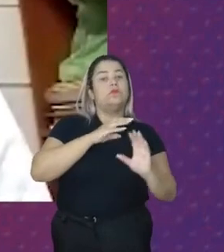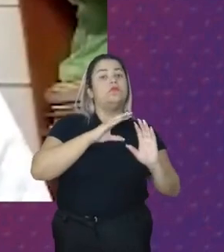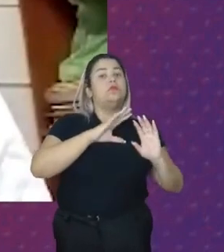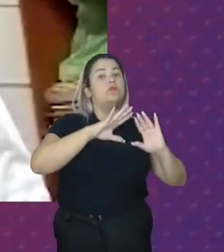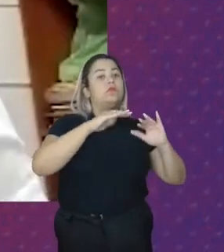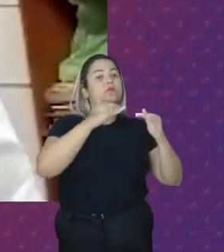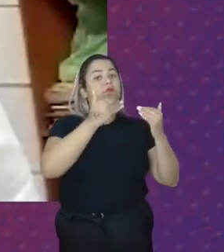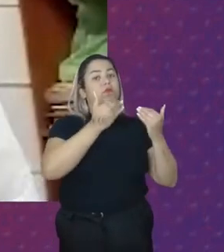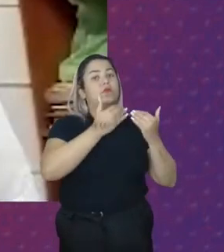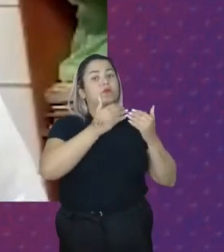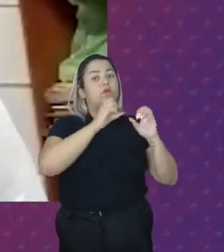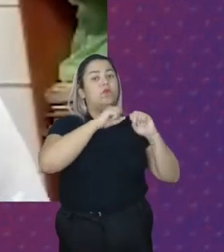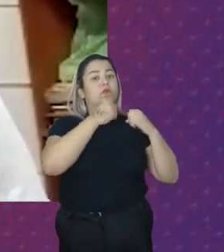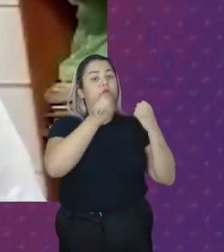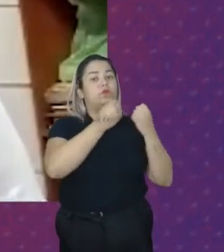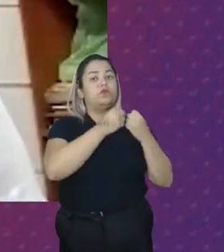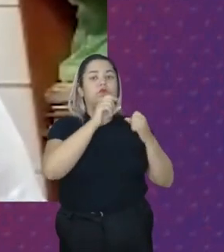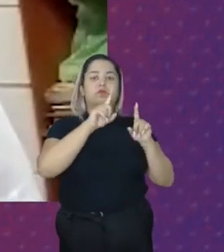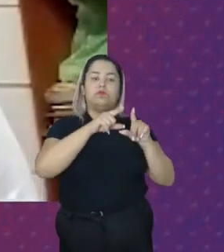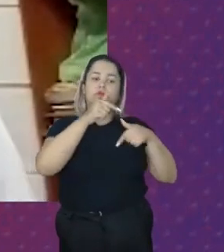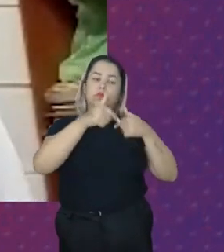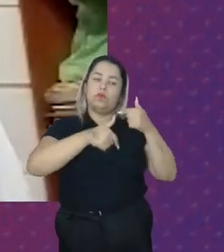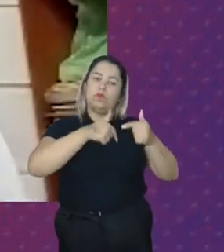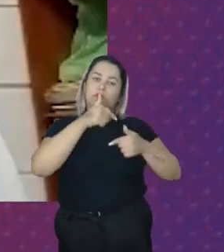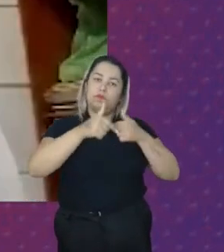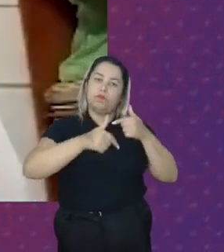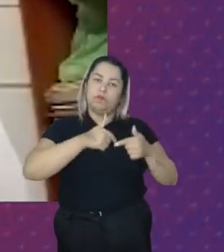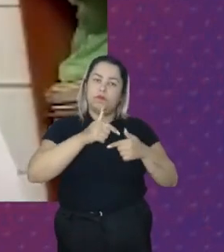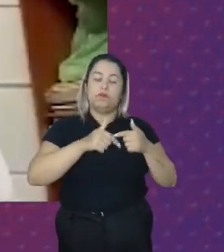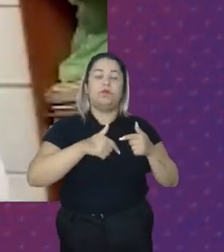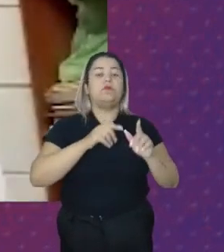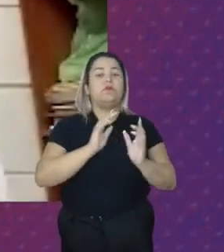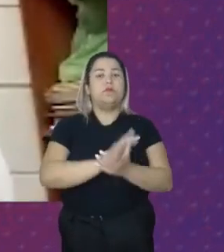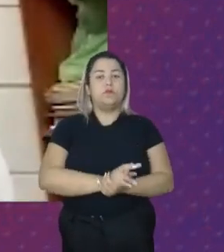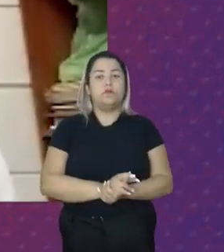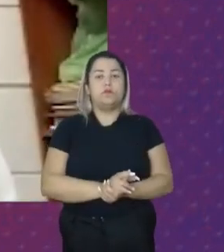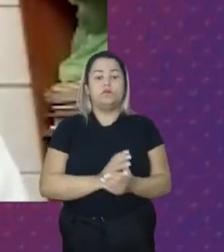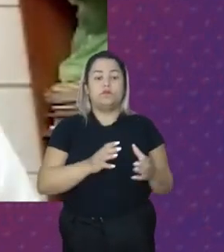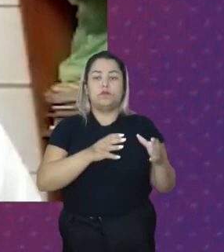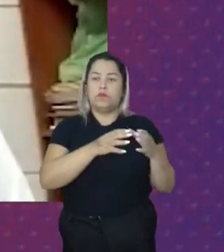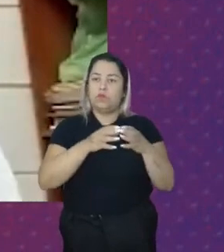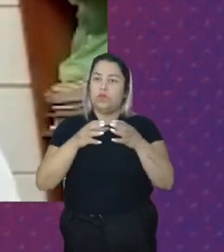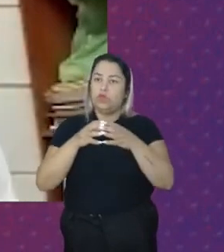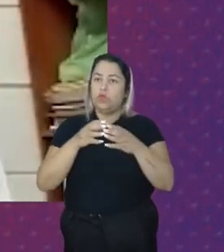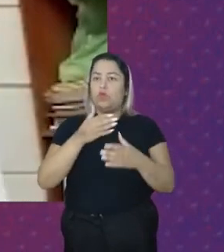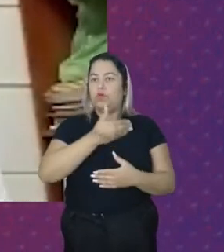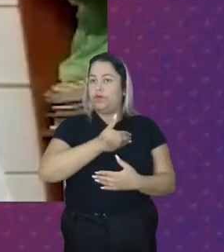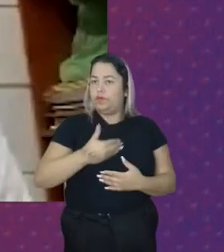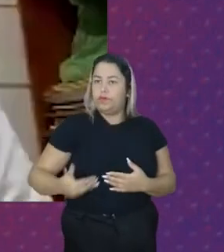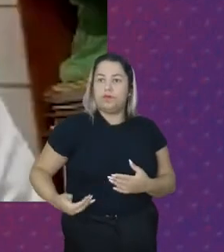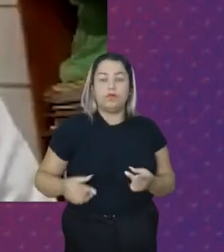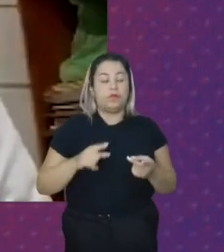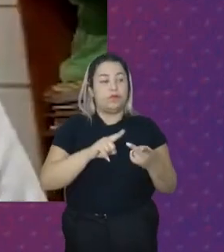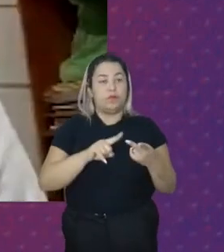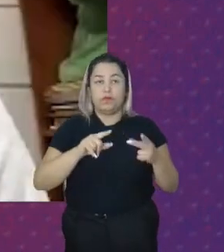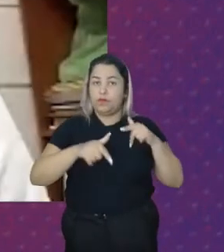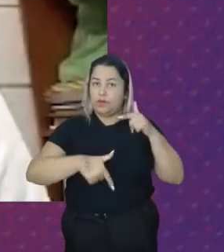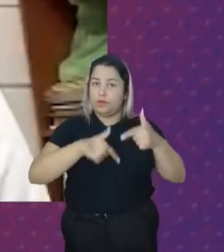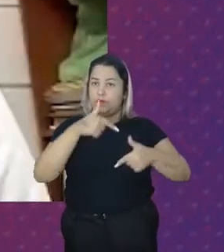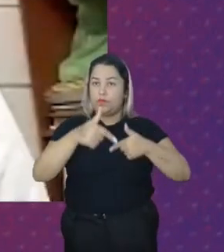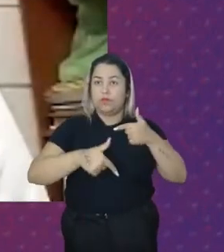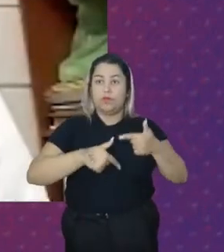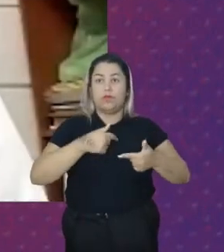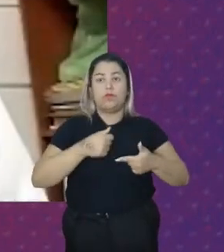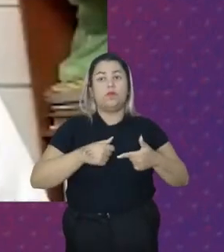Internacional de Trabalho Da OT Que é uma conferência Tripartite Governo Trabalhadores E